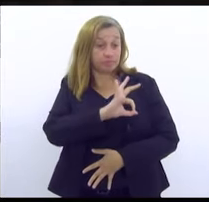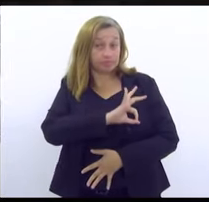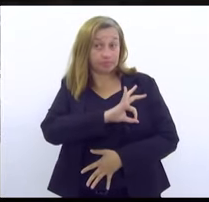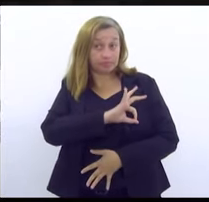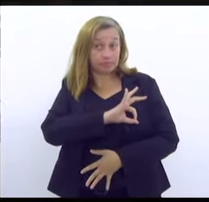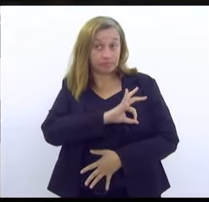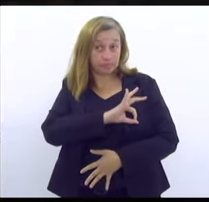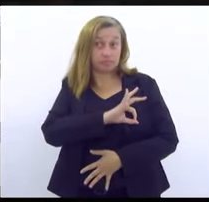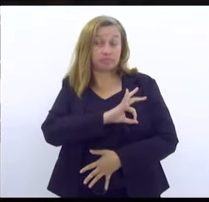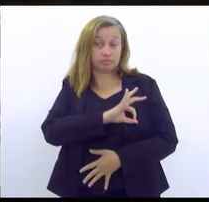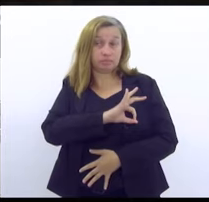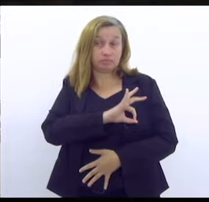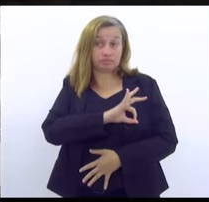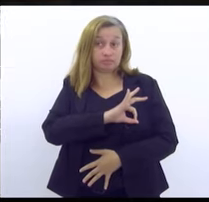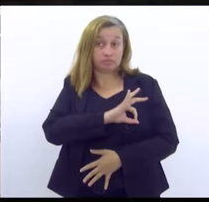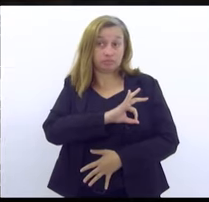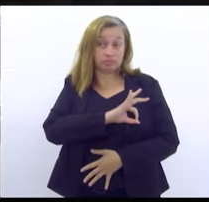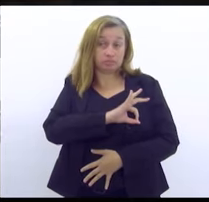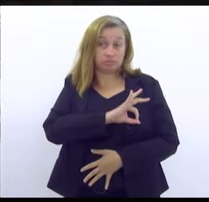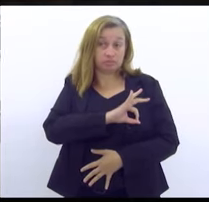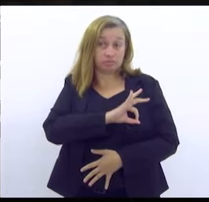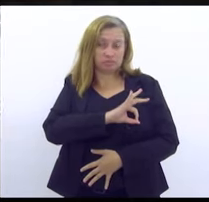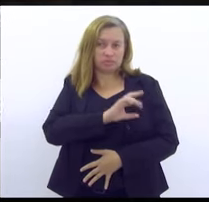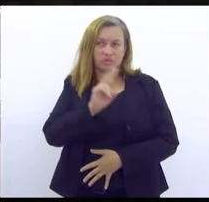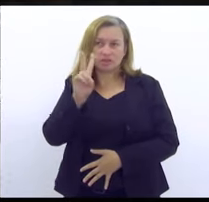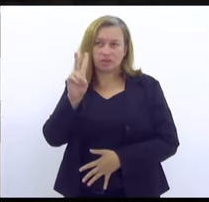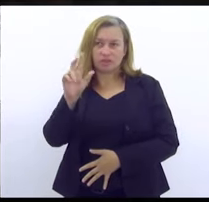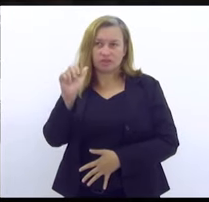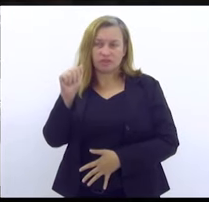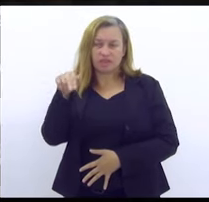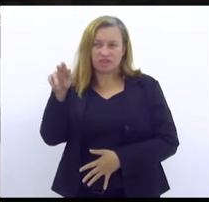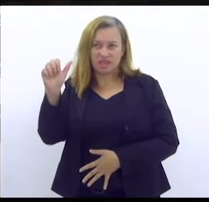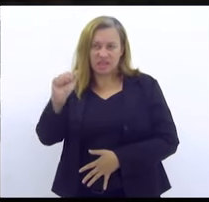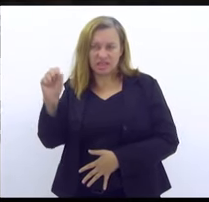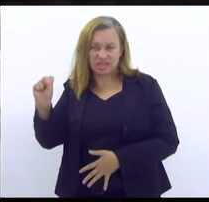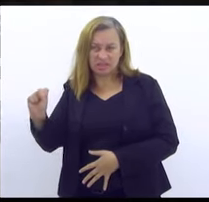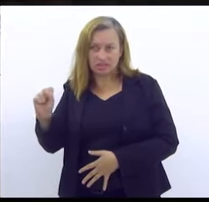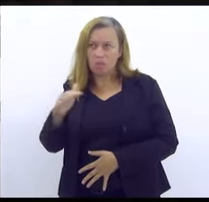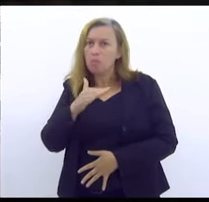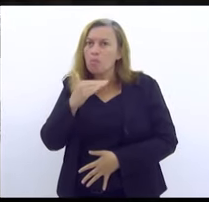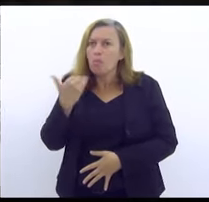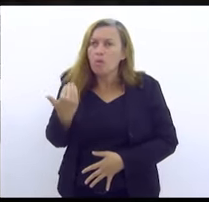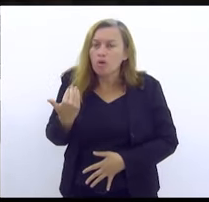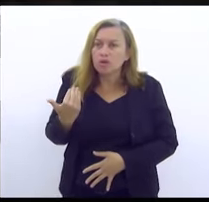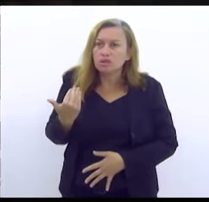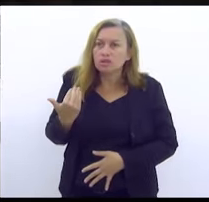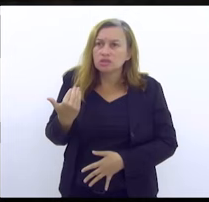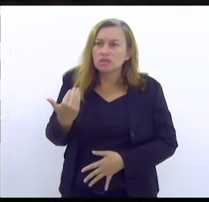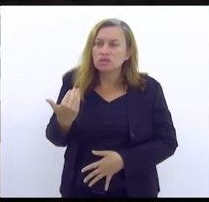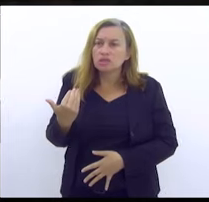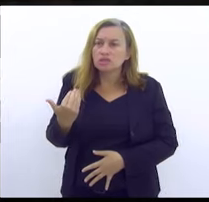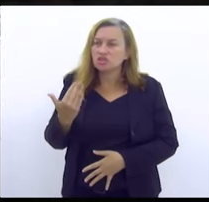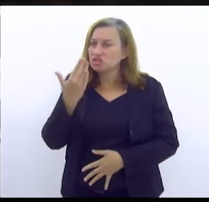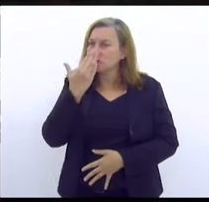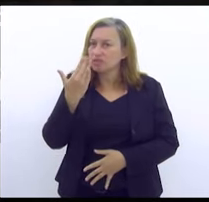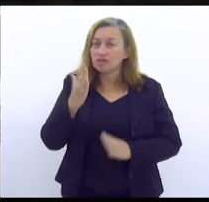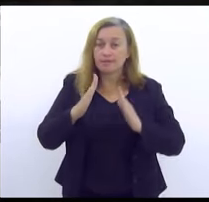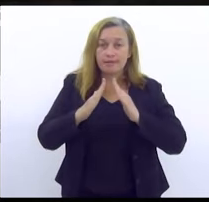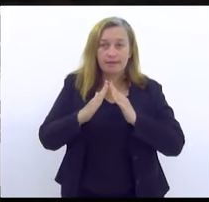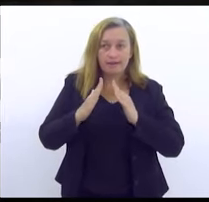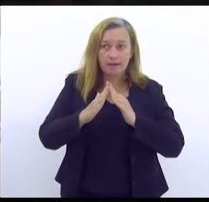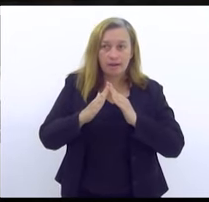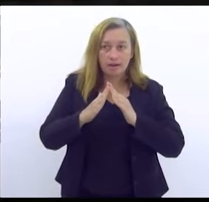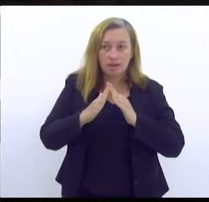militar como a Vanessa Lobão, assassinada na porta da sua casa, e ela